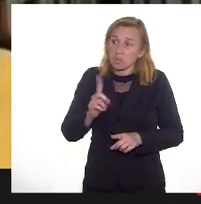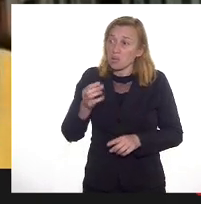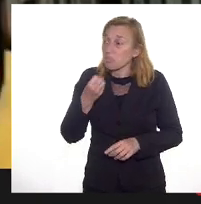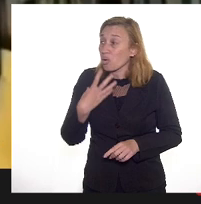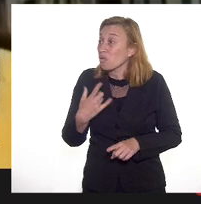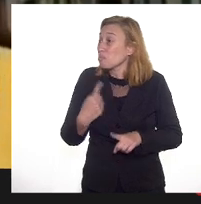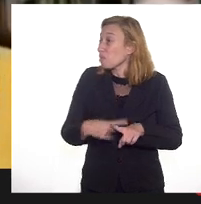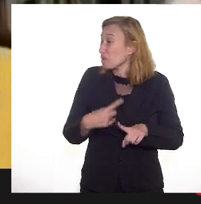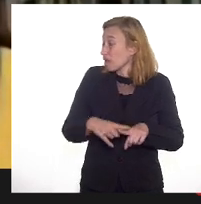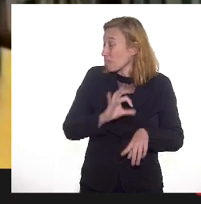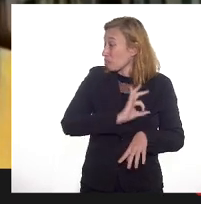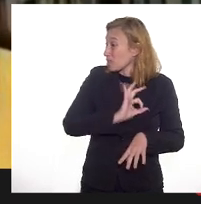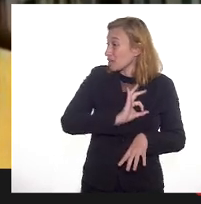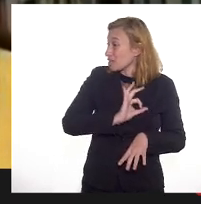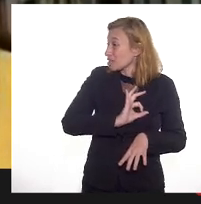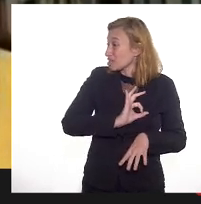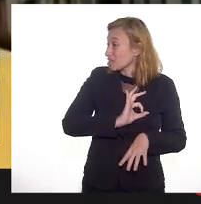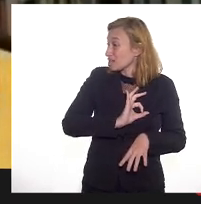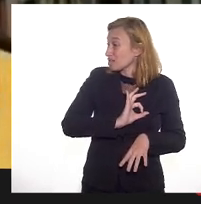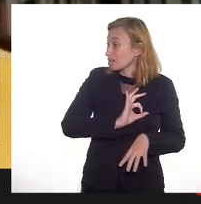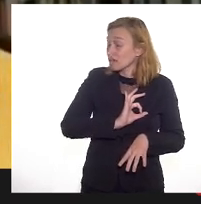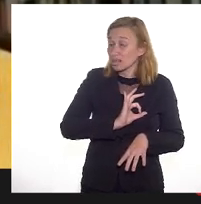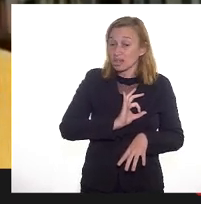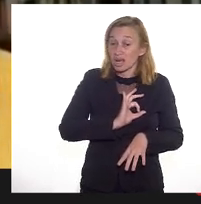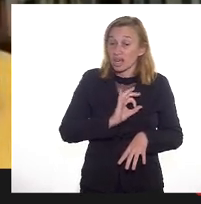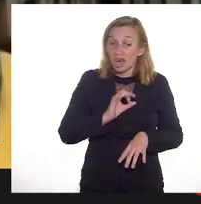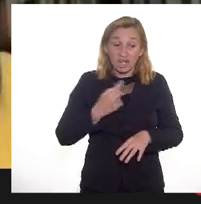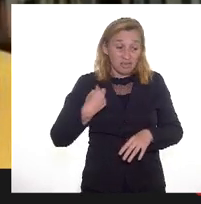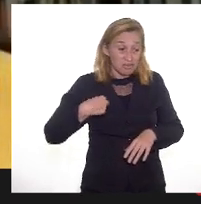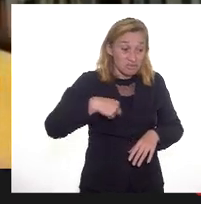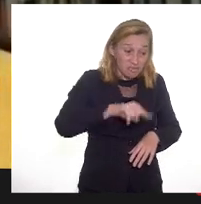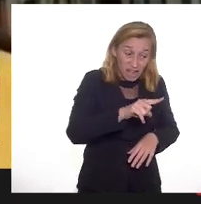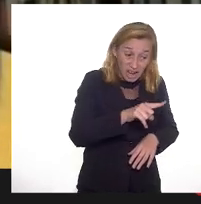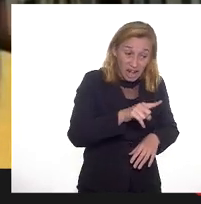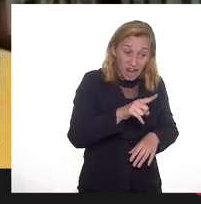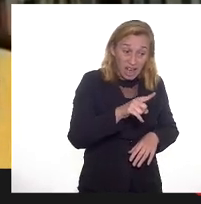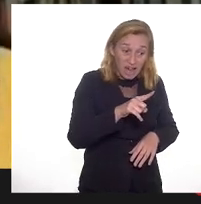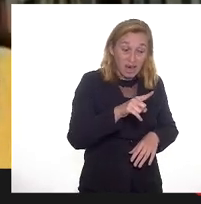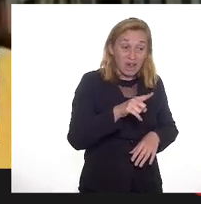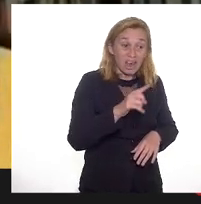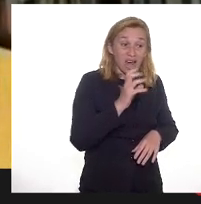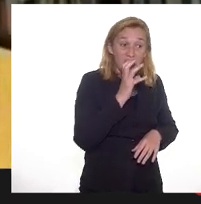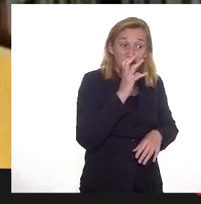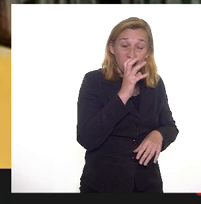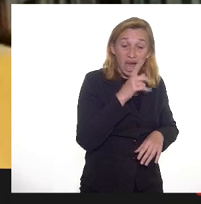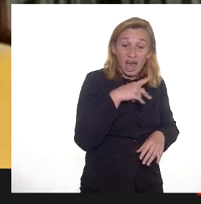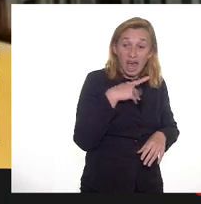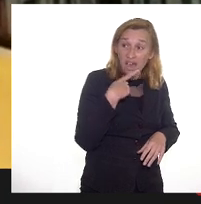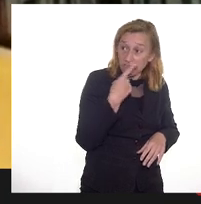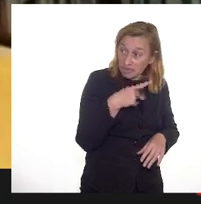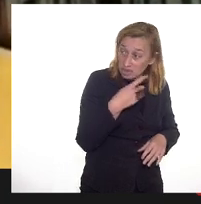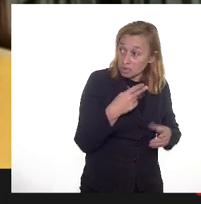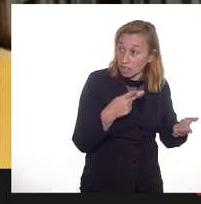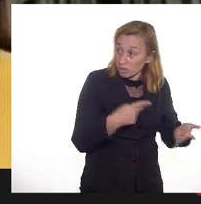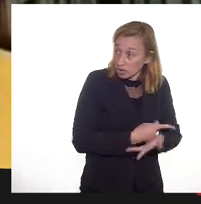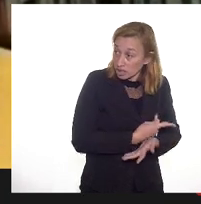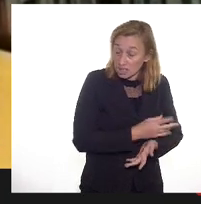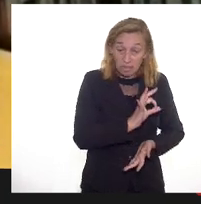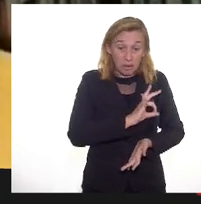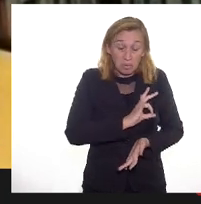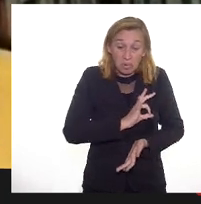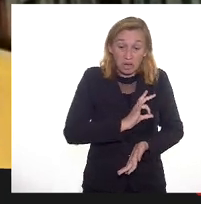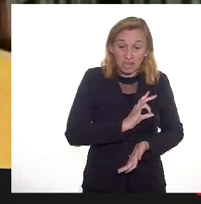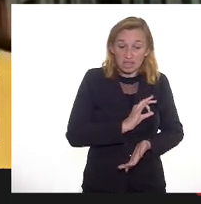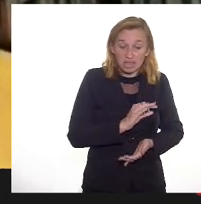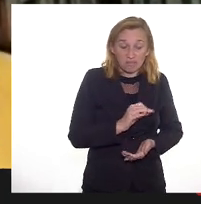porque deixavam que eles esperassem não sei quanto tempo até que desistissem e fossem embora. Então, uma série